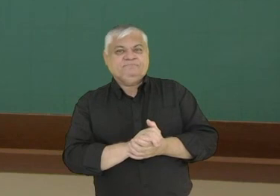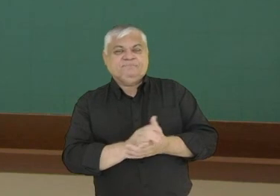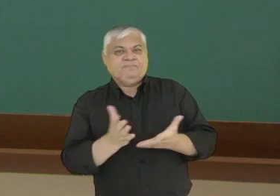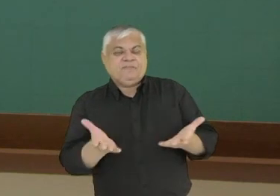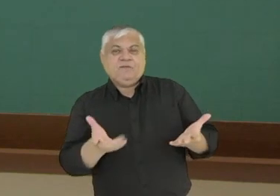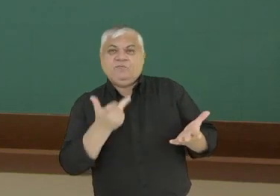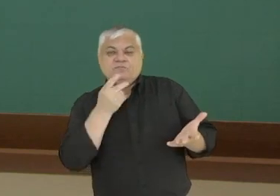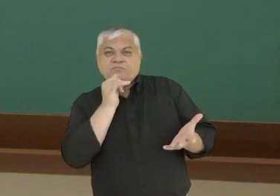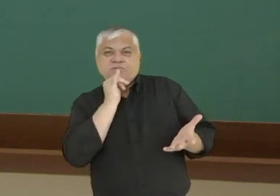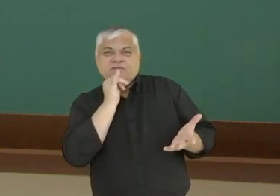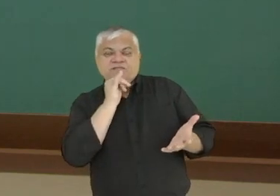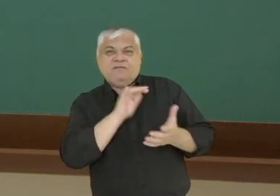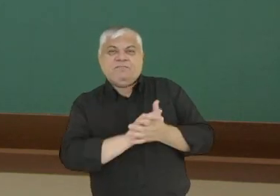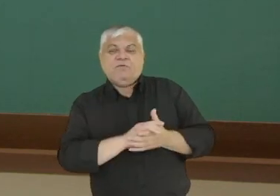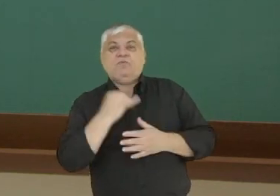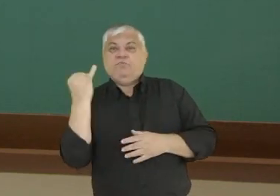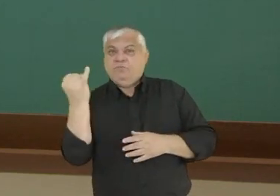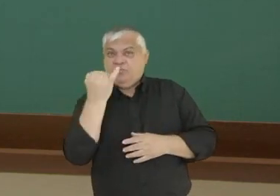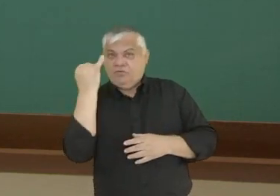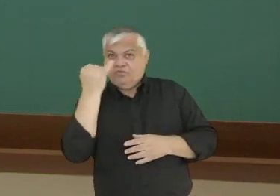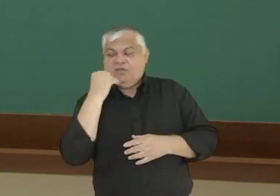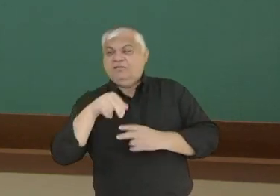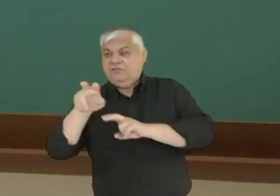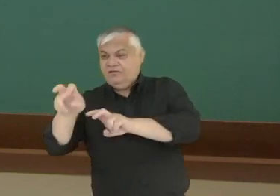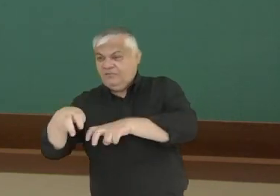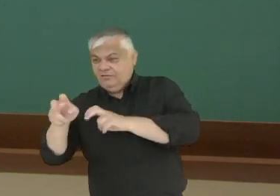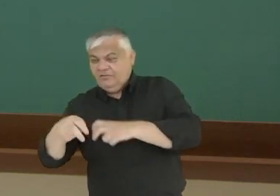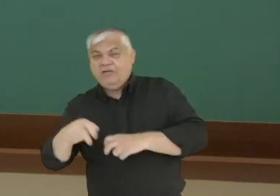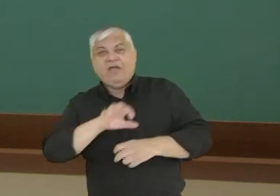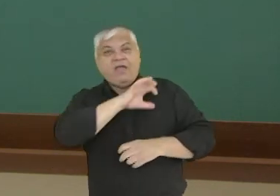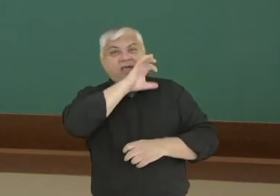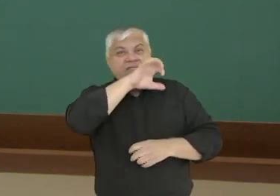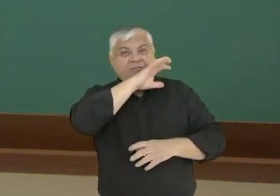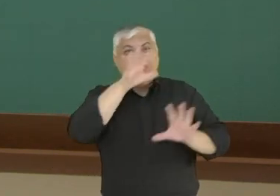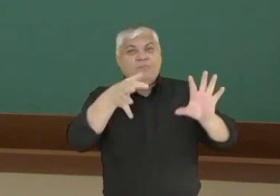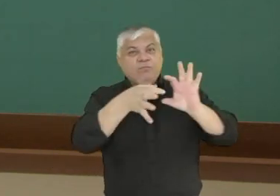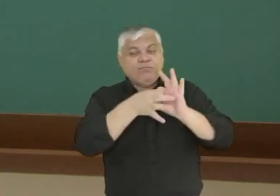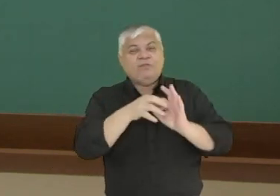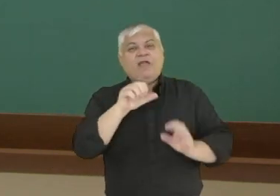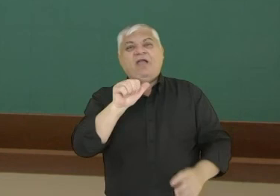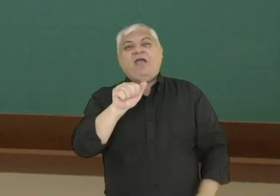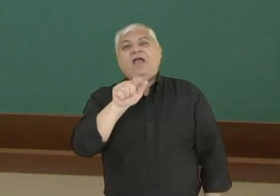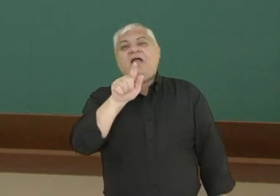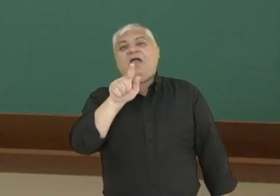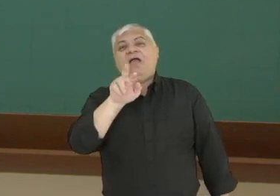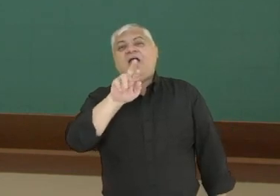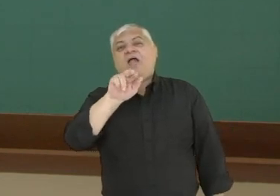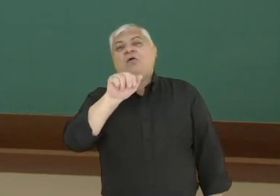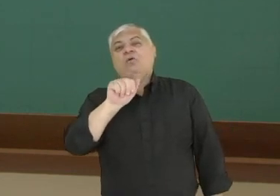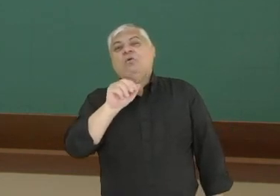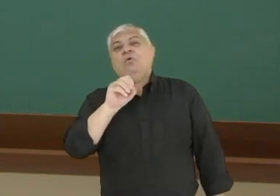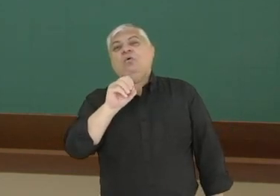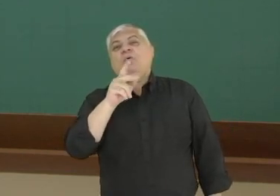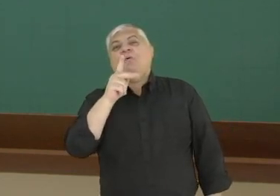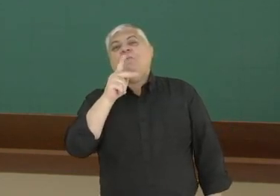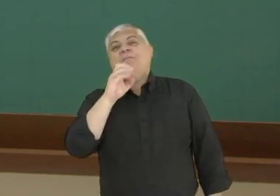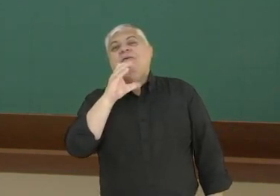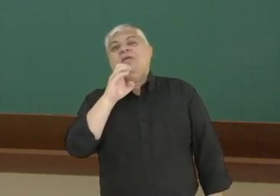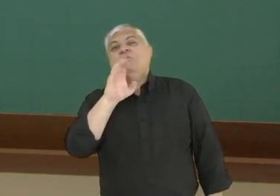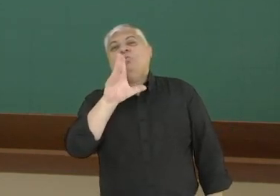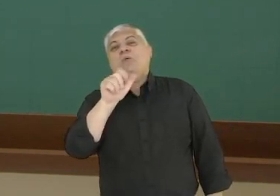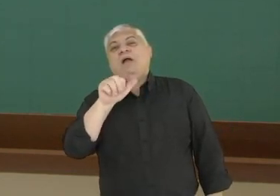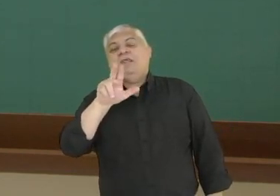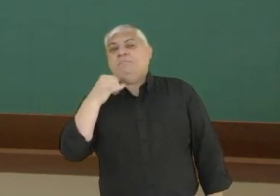dizer né que não é importante agropecuária pelo contrário é importantíssima para a economia para a sociedade